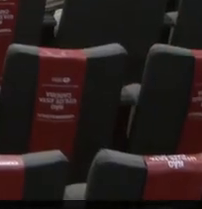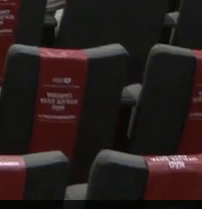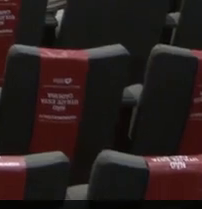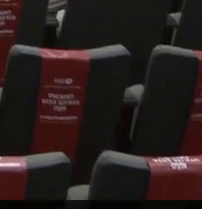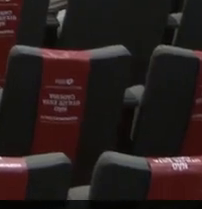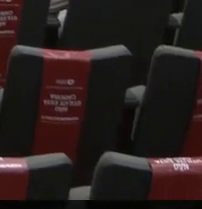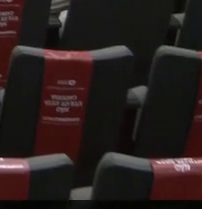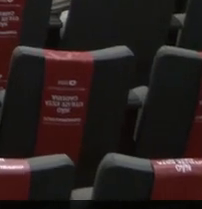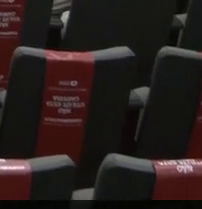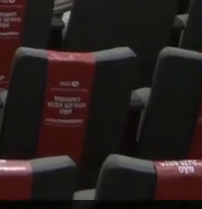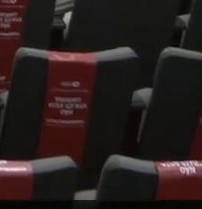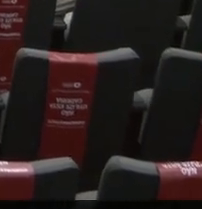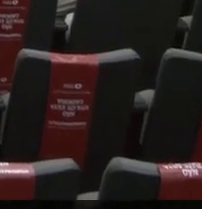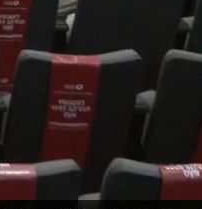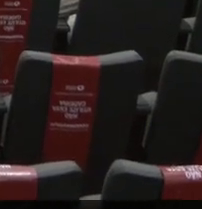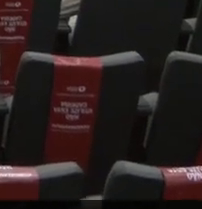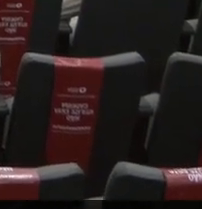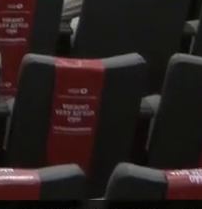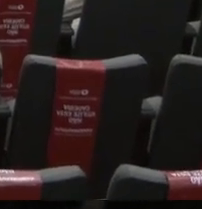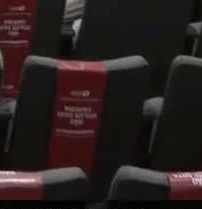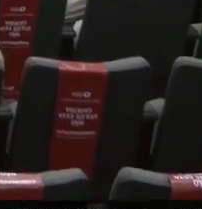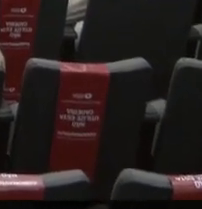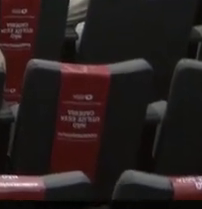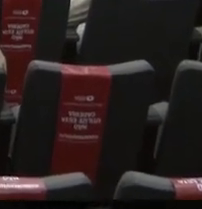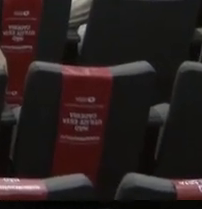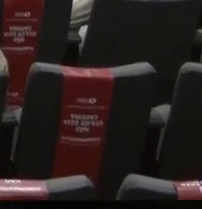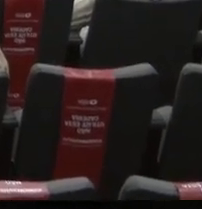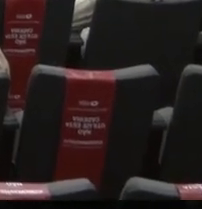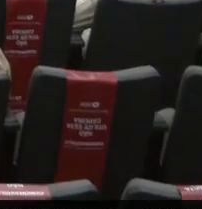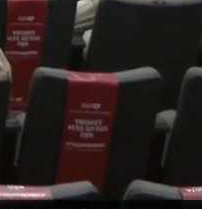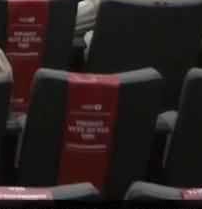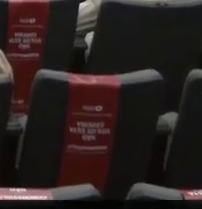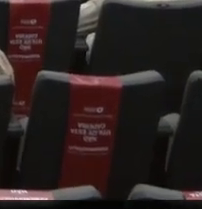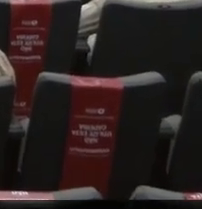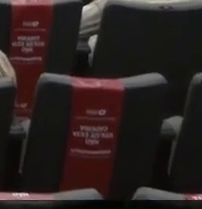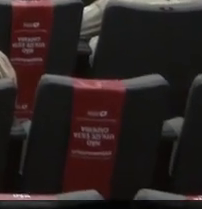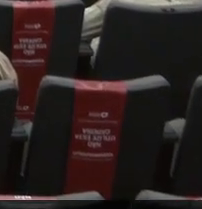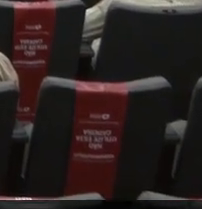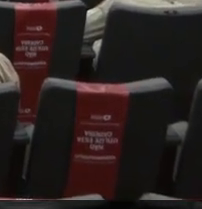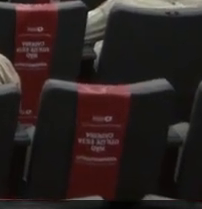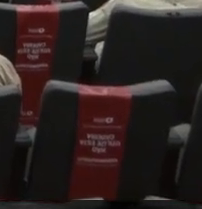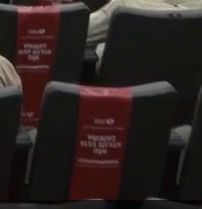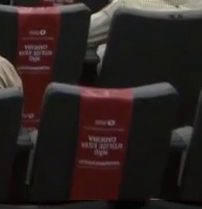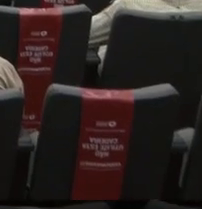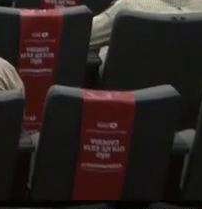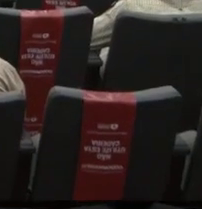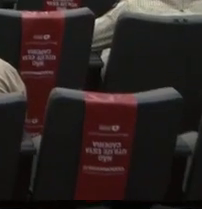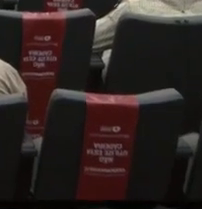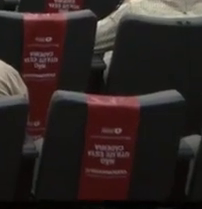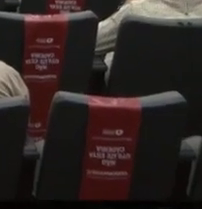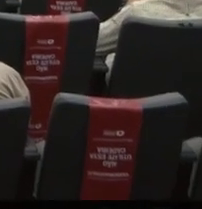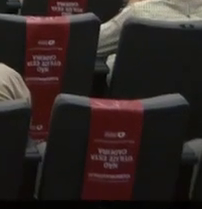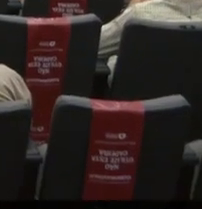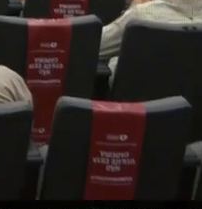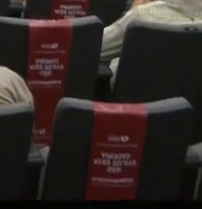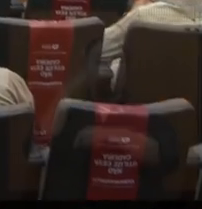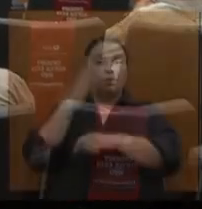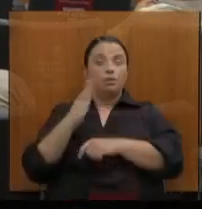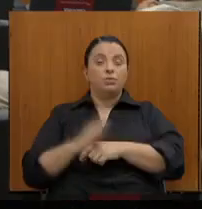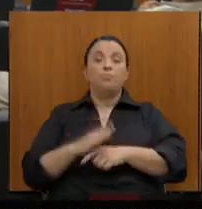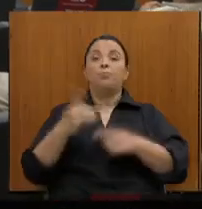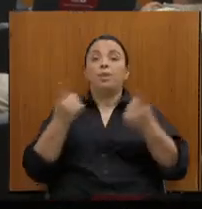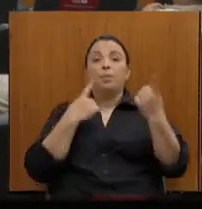além das perspectivas de preços para o Mercado Mineiro nacional e internacional debater oportunidades de